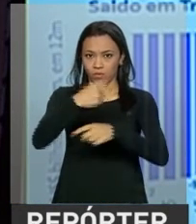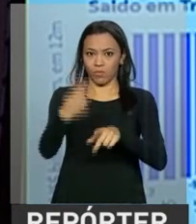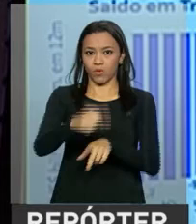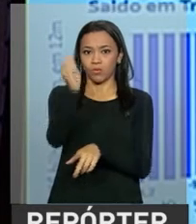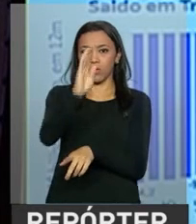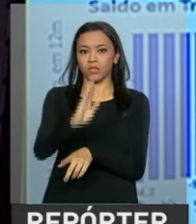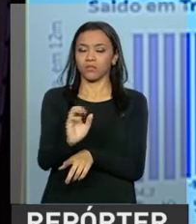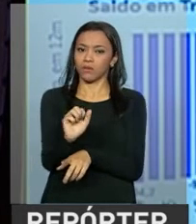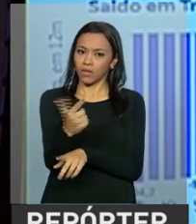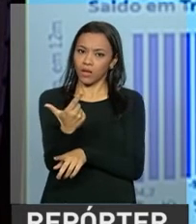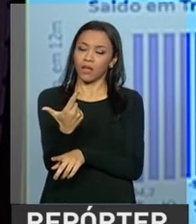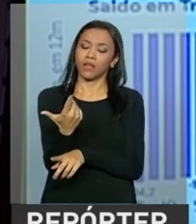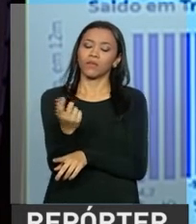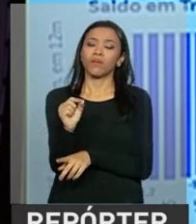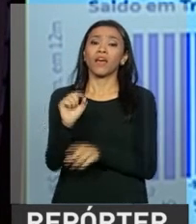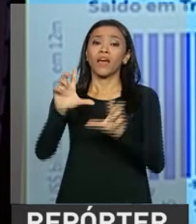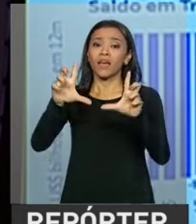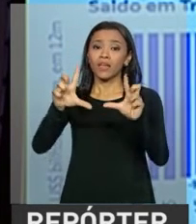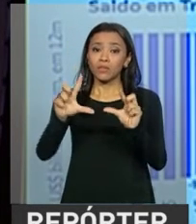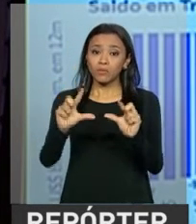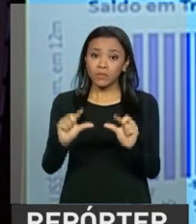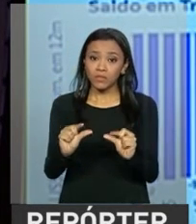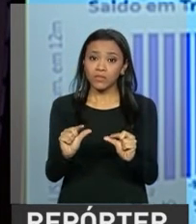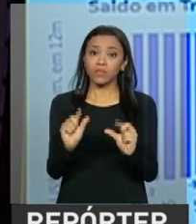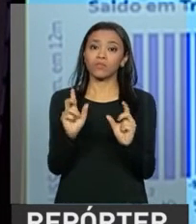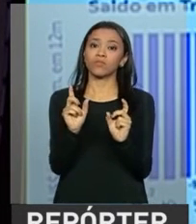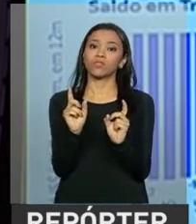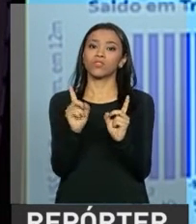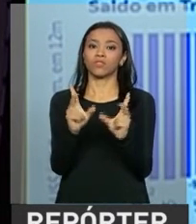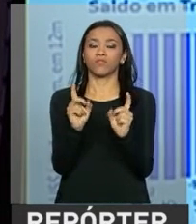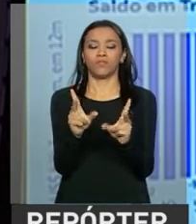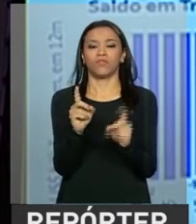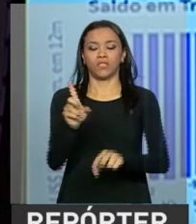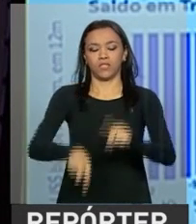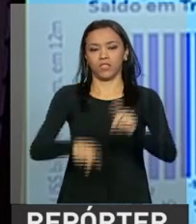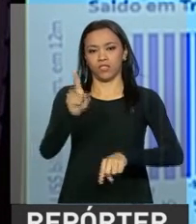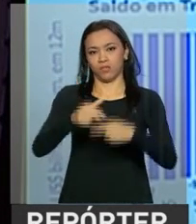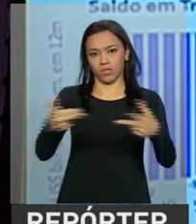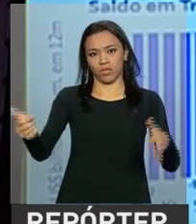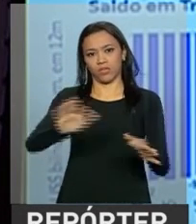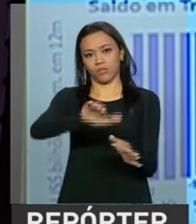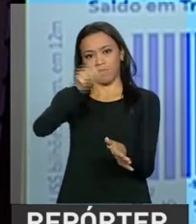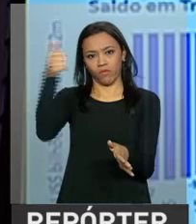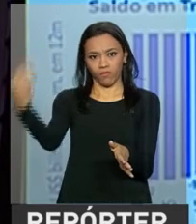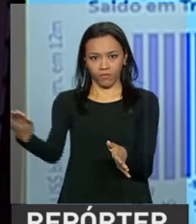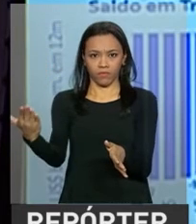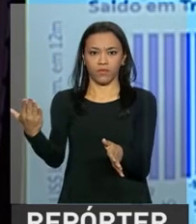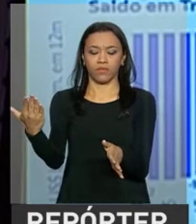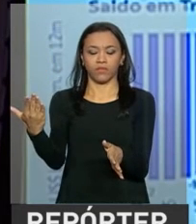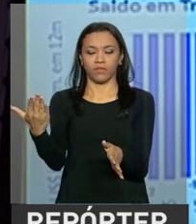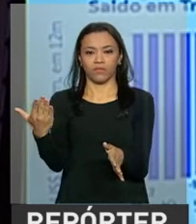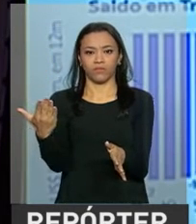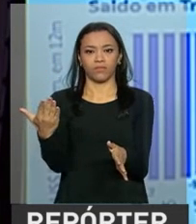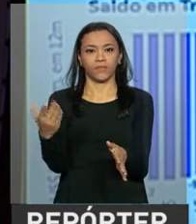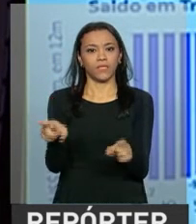claro, é a redução do quanto de importações, que tem a ver com o nível de atividade, né, e com a própria